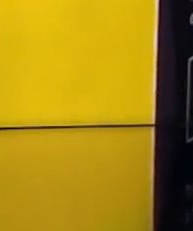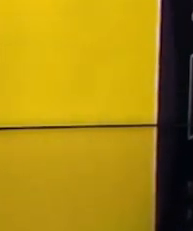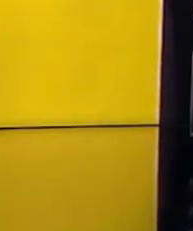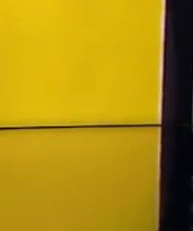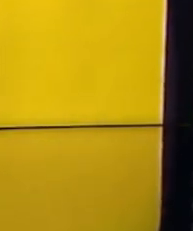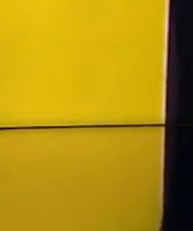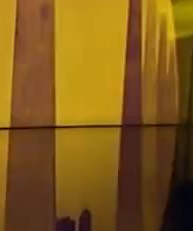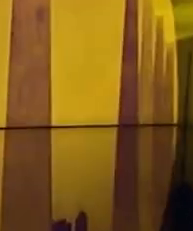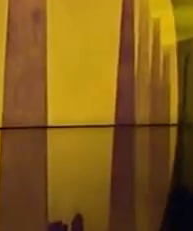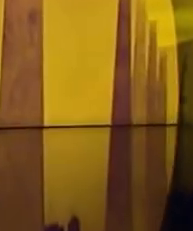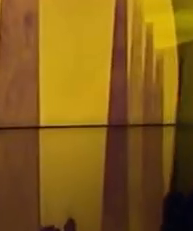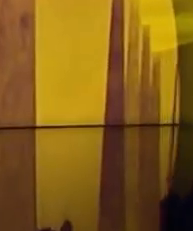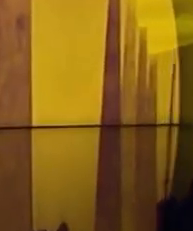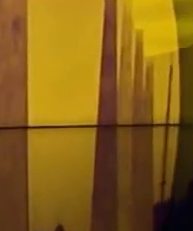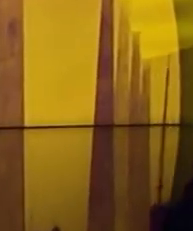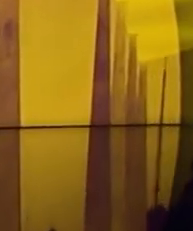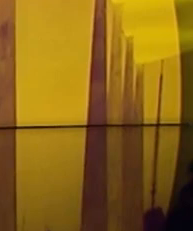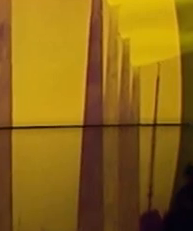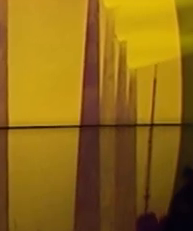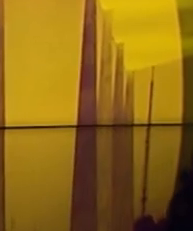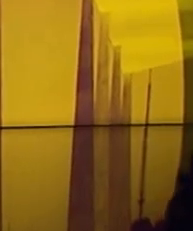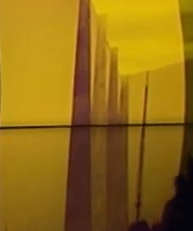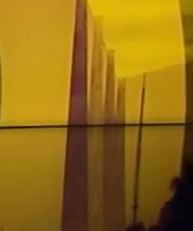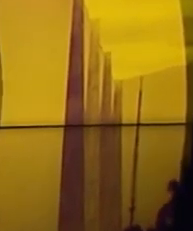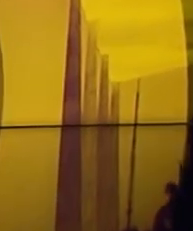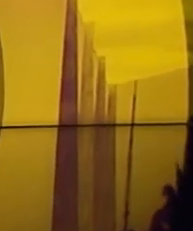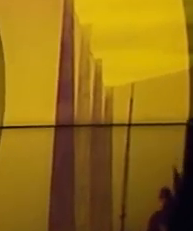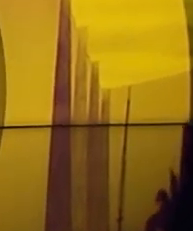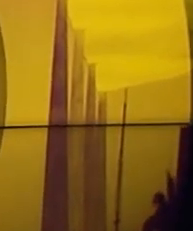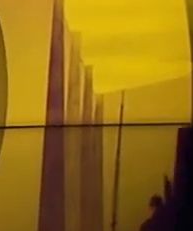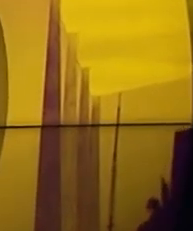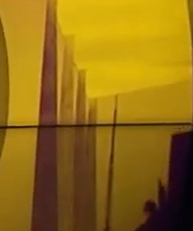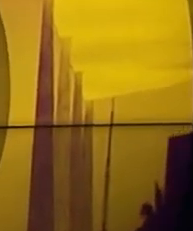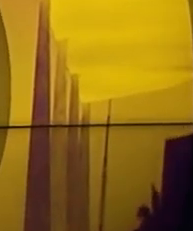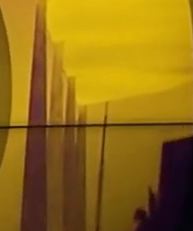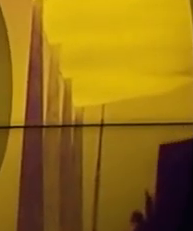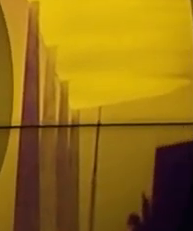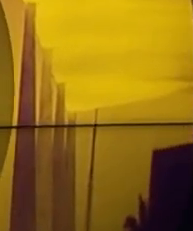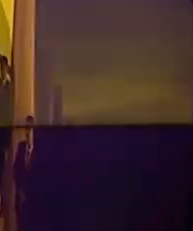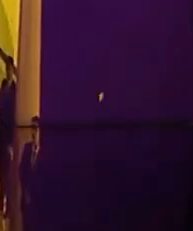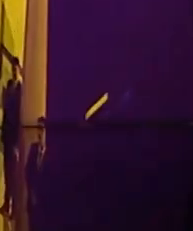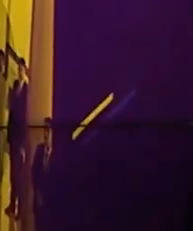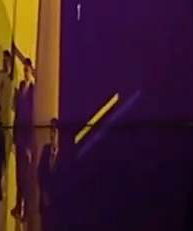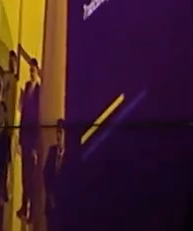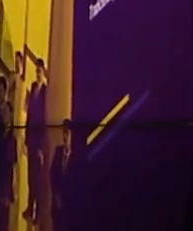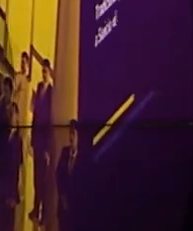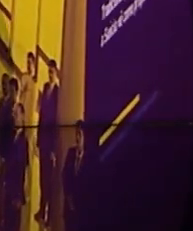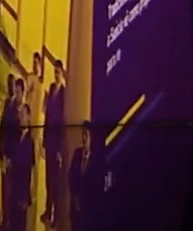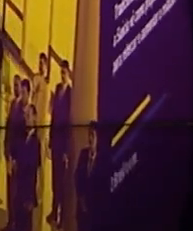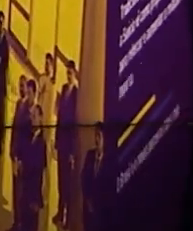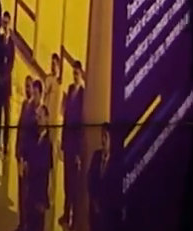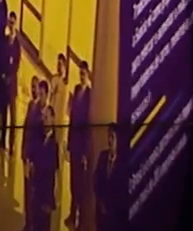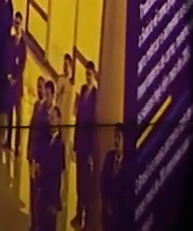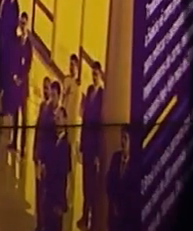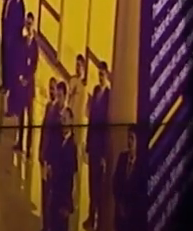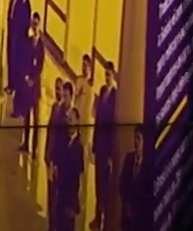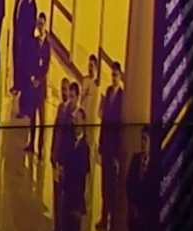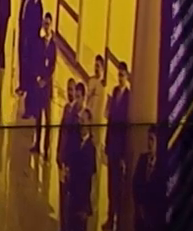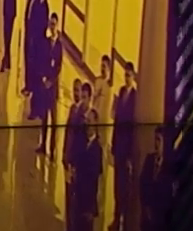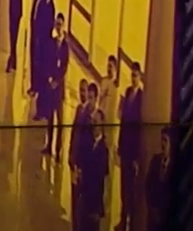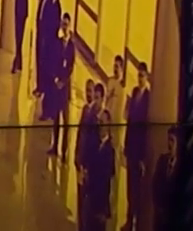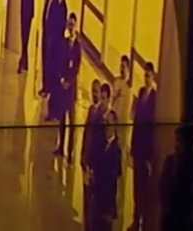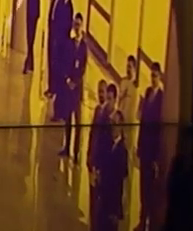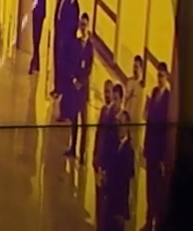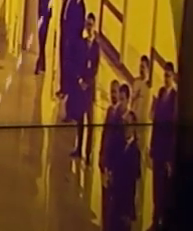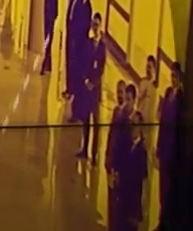fnde na melhoria da aprendizagem na educação básica com ações como o programa nacional do livro didático já o presidente michel